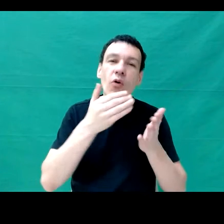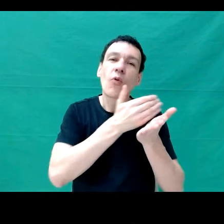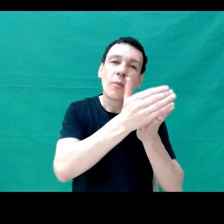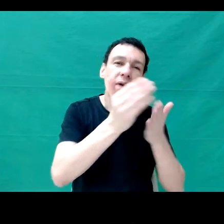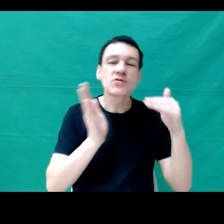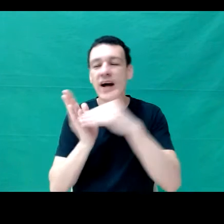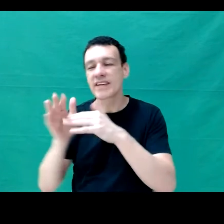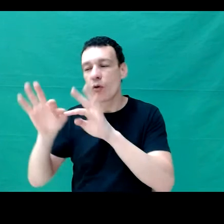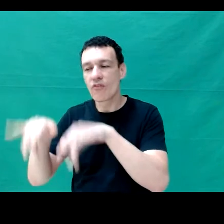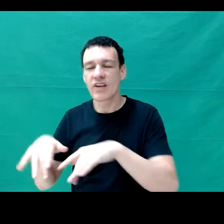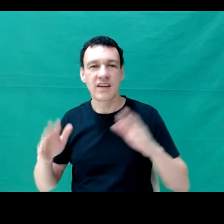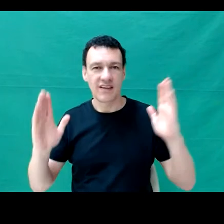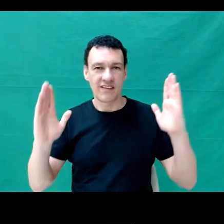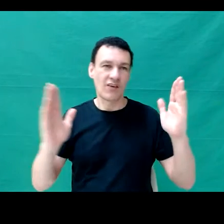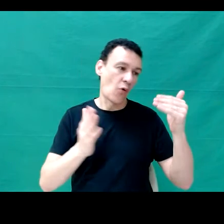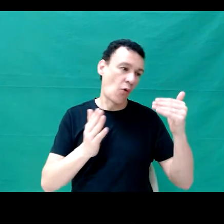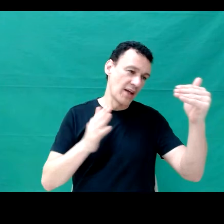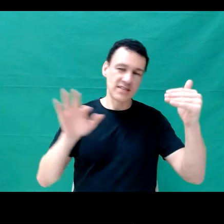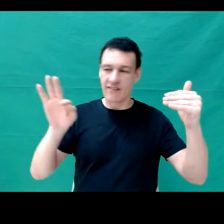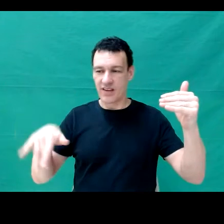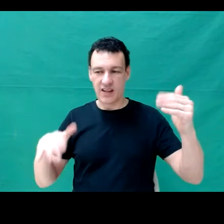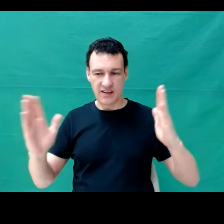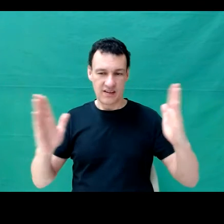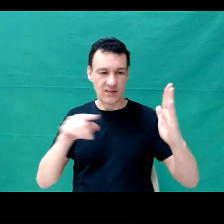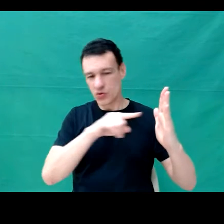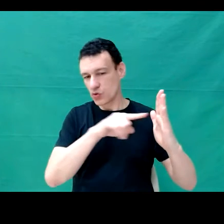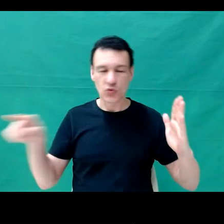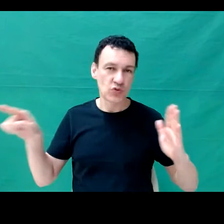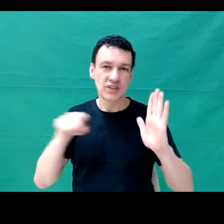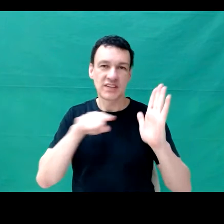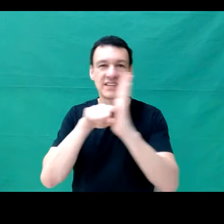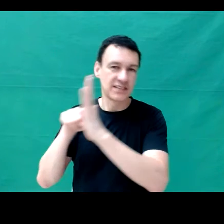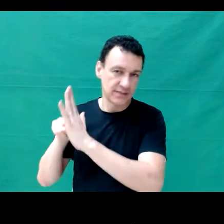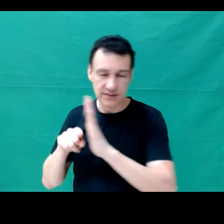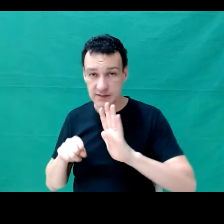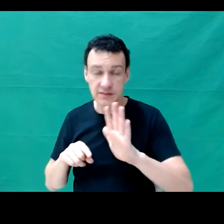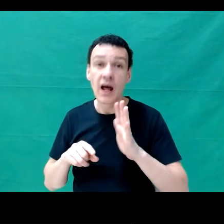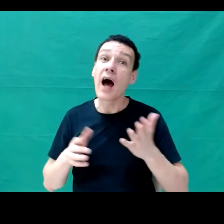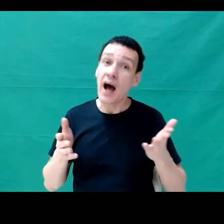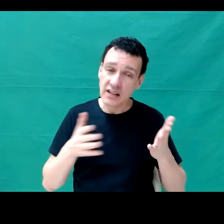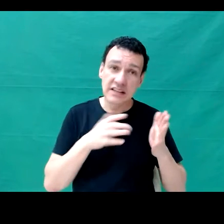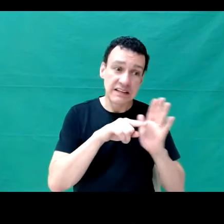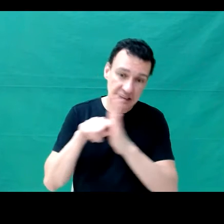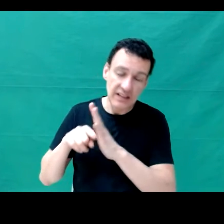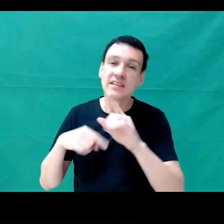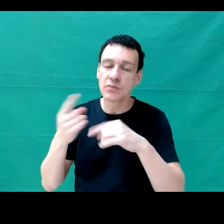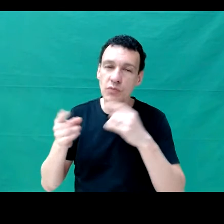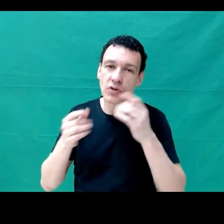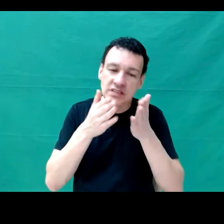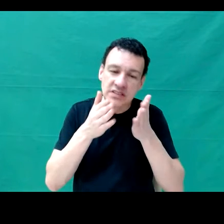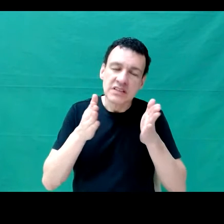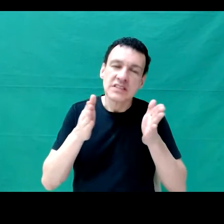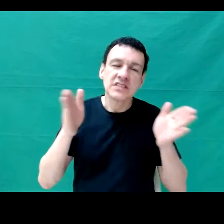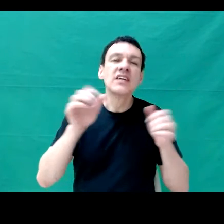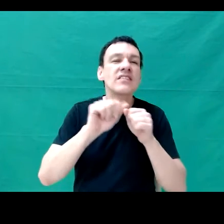né, os testes, né, eles vão conseguindo cada vez mais ampliar esses testes com testes funcionais